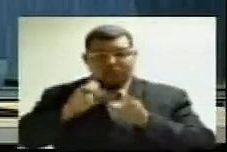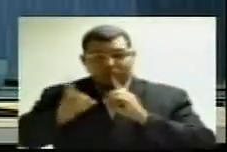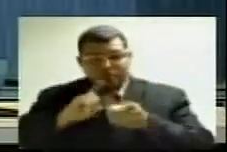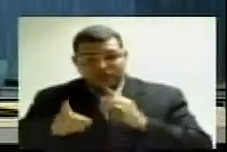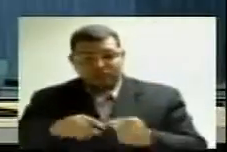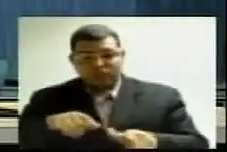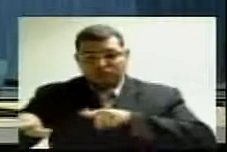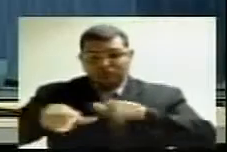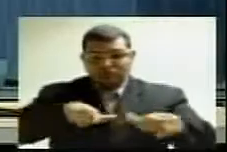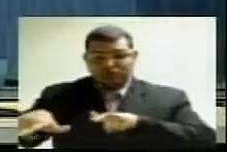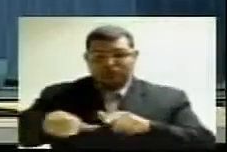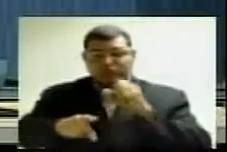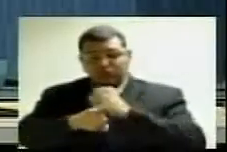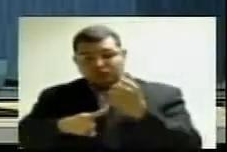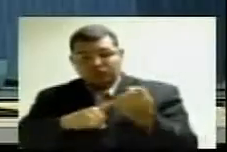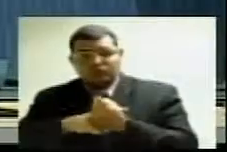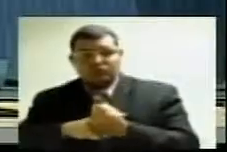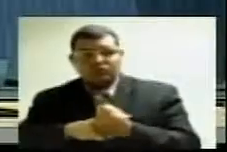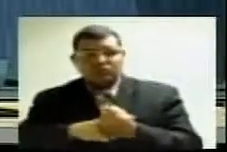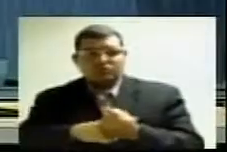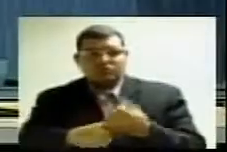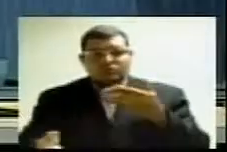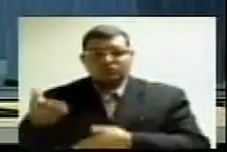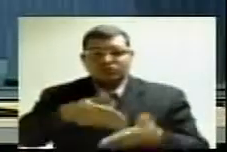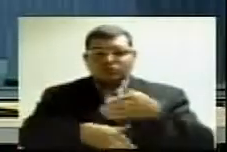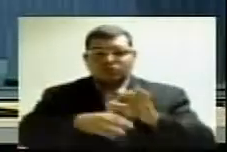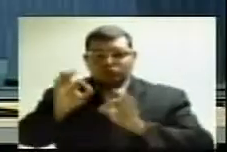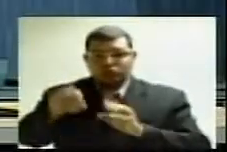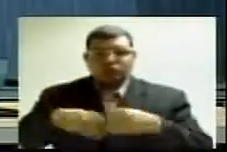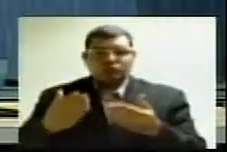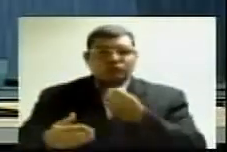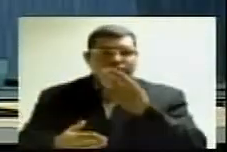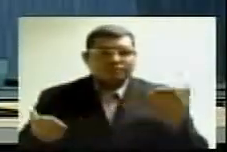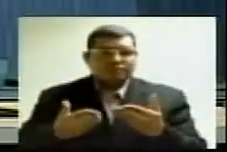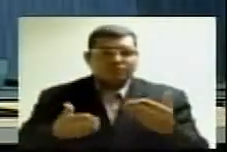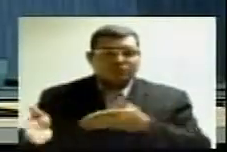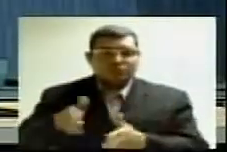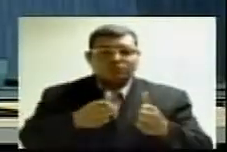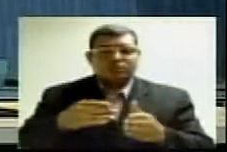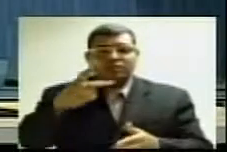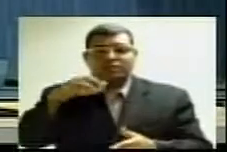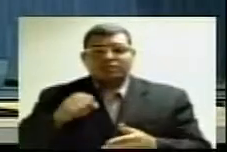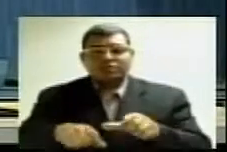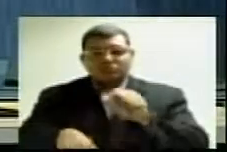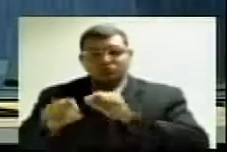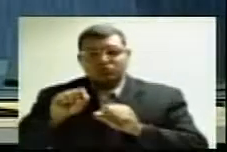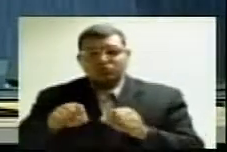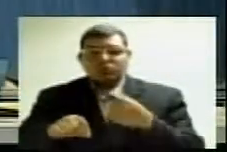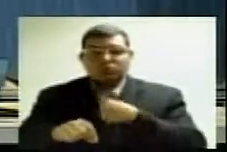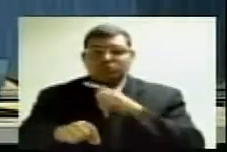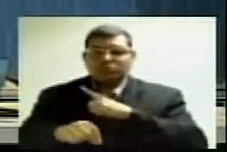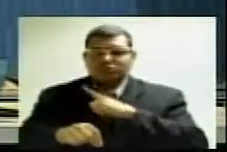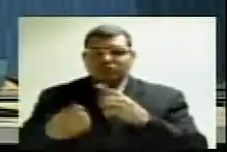diálogo efetivo com a sociedade para a construção de um plano de governo. E é esse caminho que o PSB escolheu, e eu